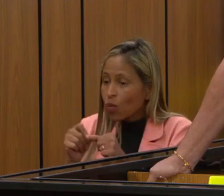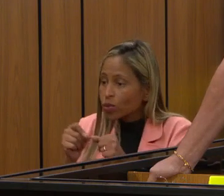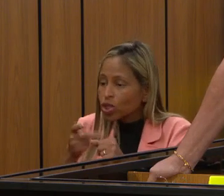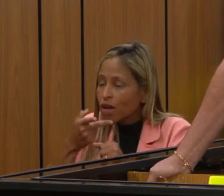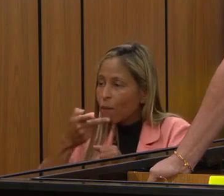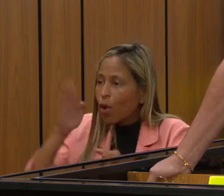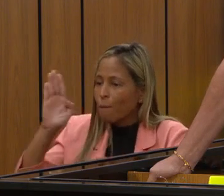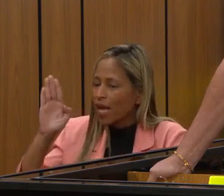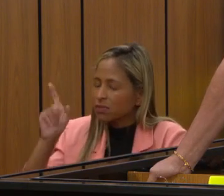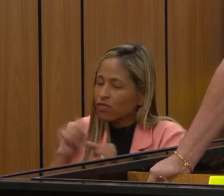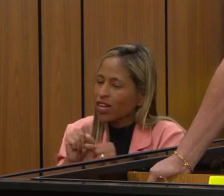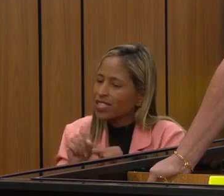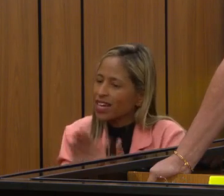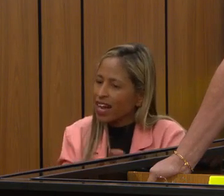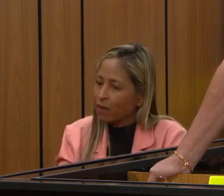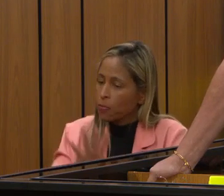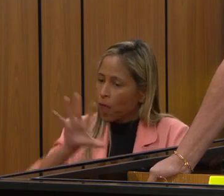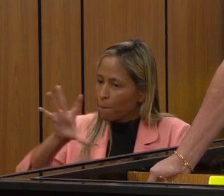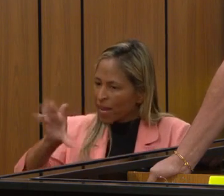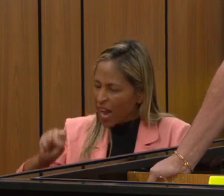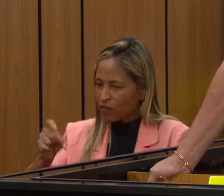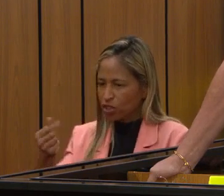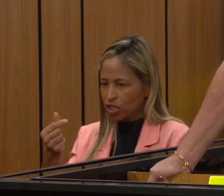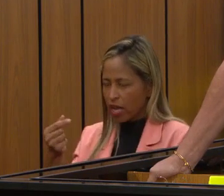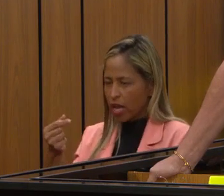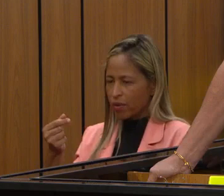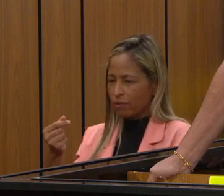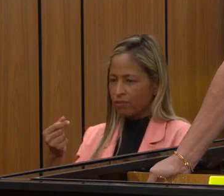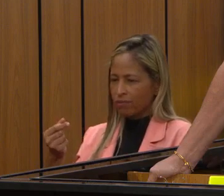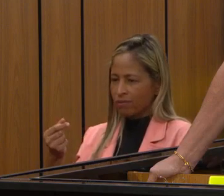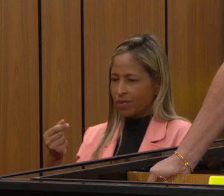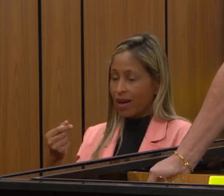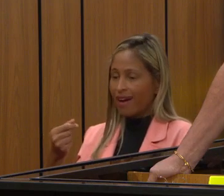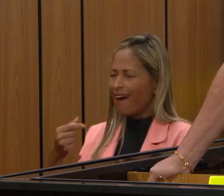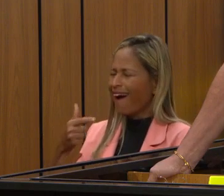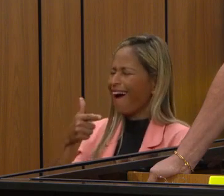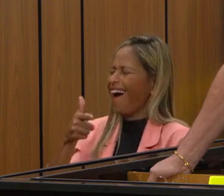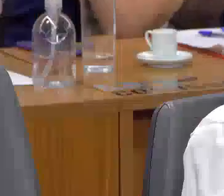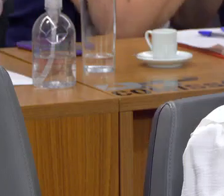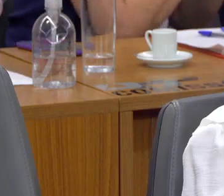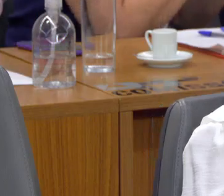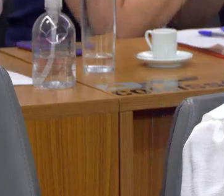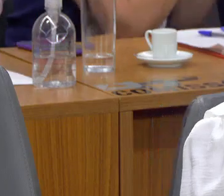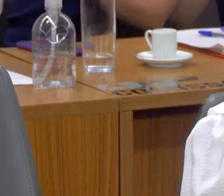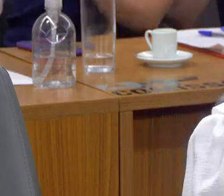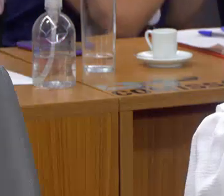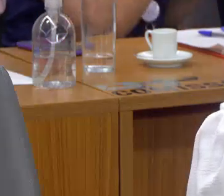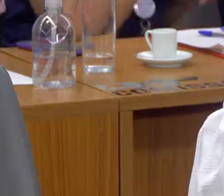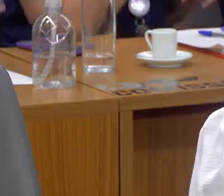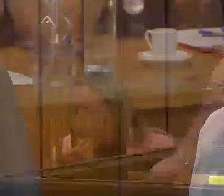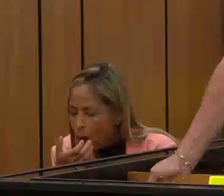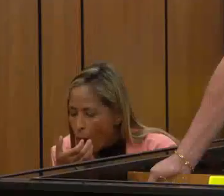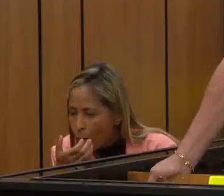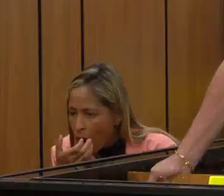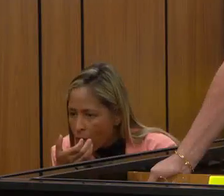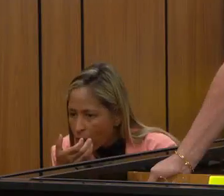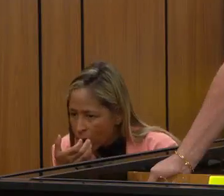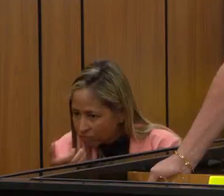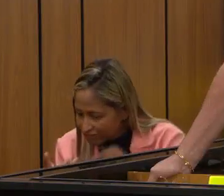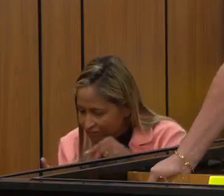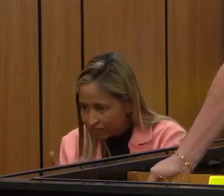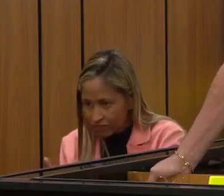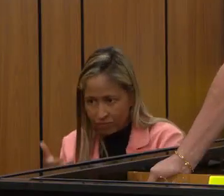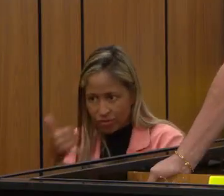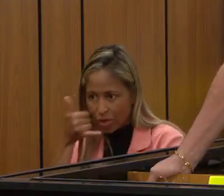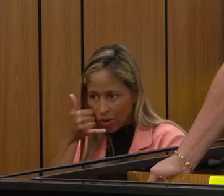ele estava falando entendeu pegava o dinheiro do povo enganava e ria da nossa cara eu tenho áudio no meu celular essa